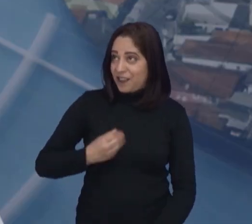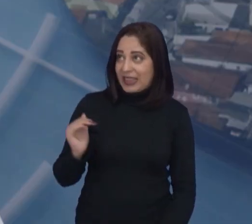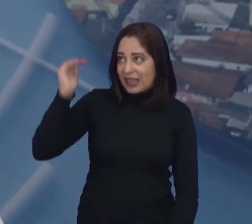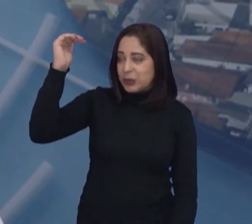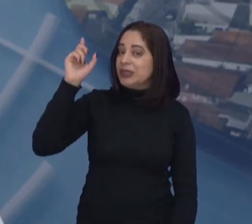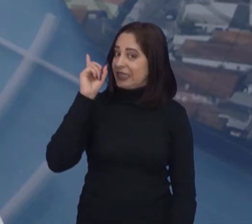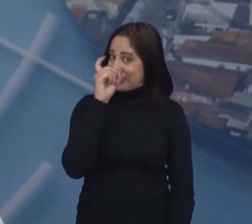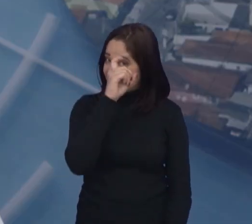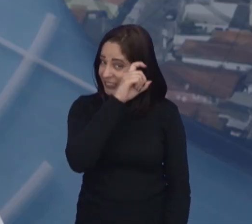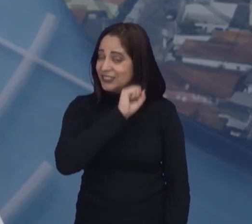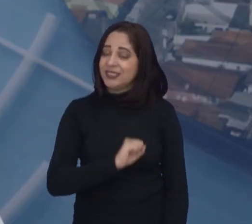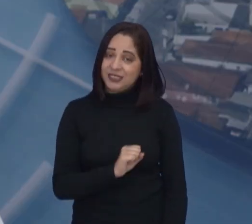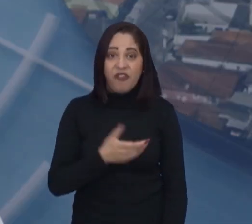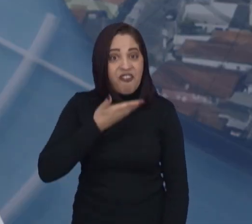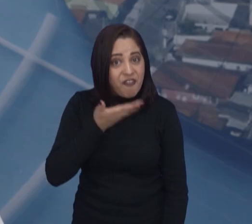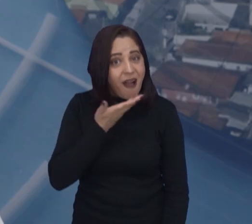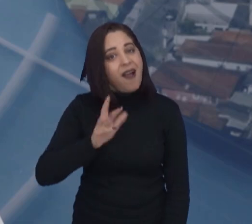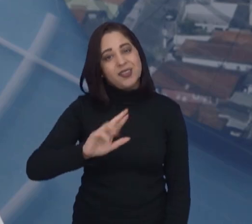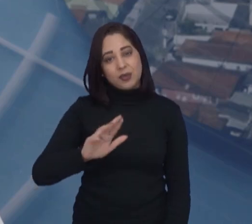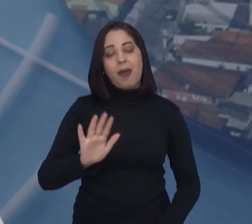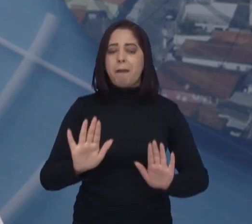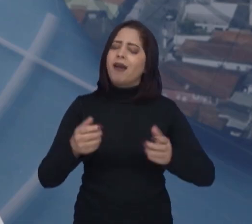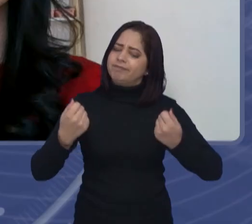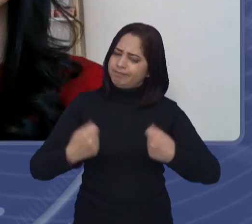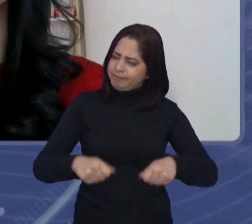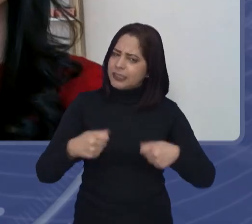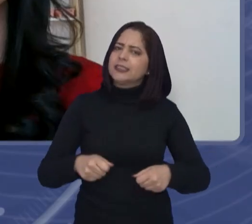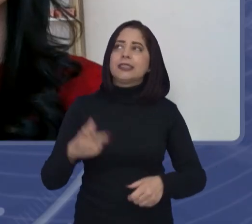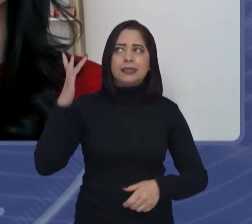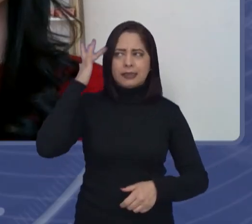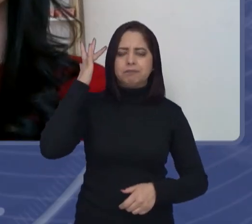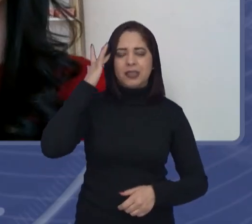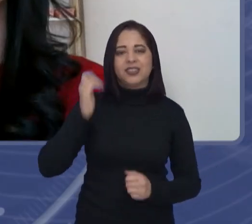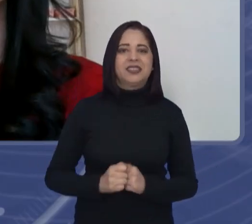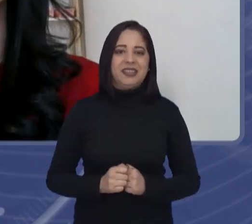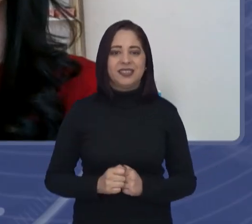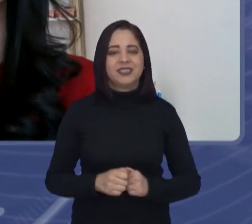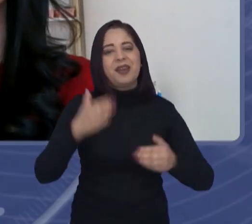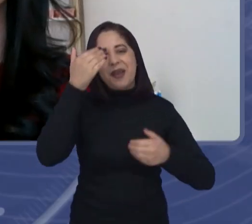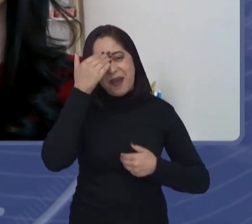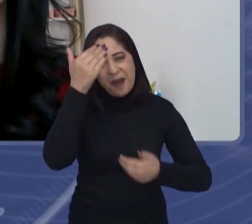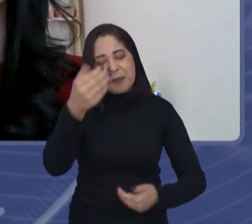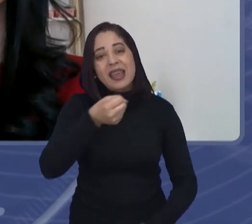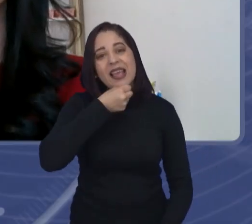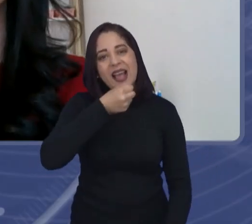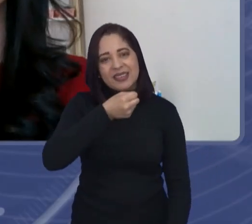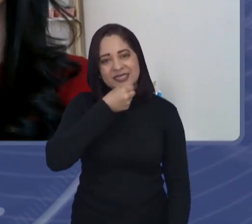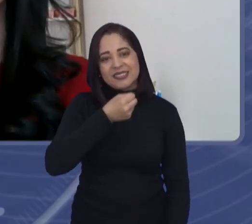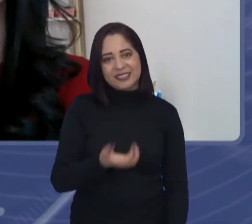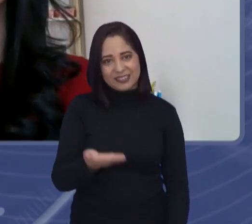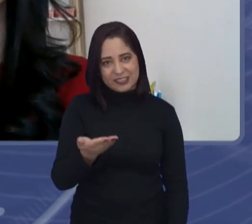fácil, mas é necessário. Victória, quero te agradecer. Obrigada, viu, por participar aqui com a gente e contribuir